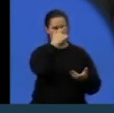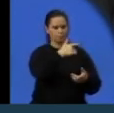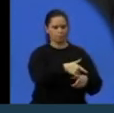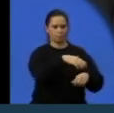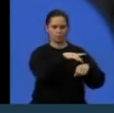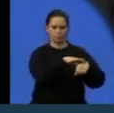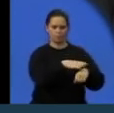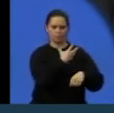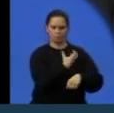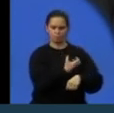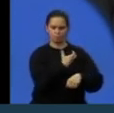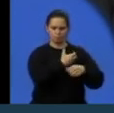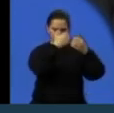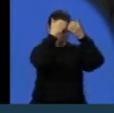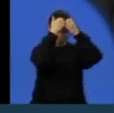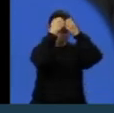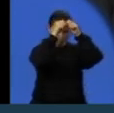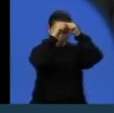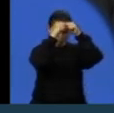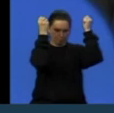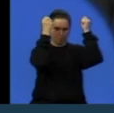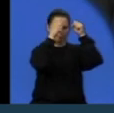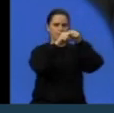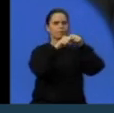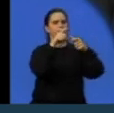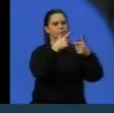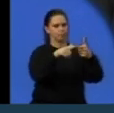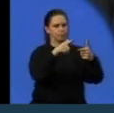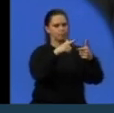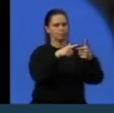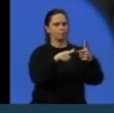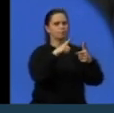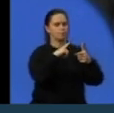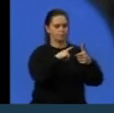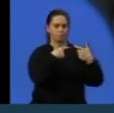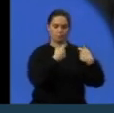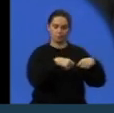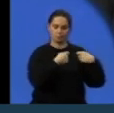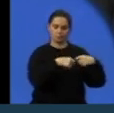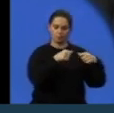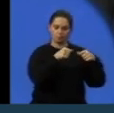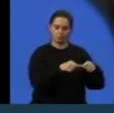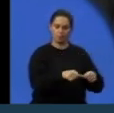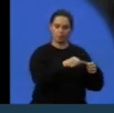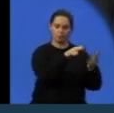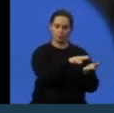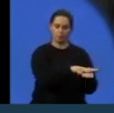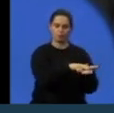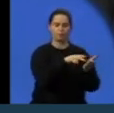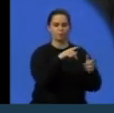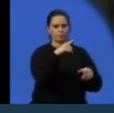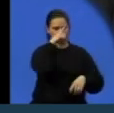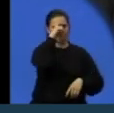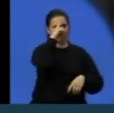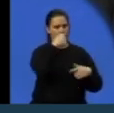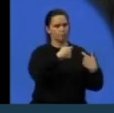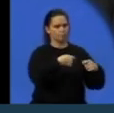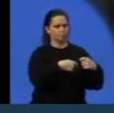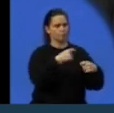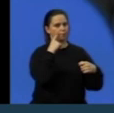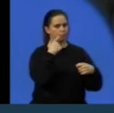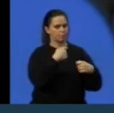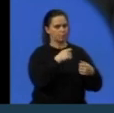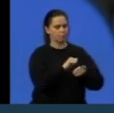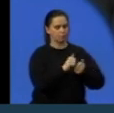vascular cerebral, ela deve ficar o mínimo de tempo possível internada. Portanto, a sua reabilitação deve